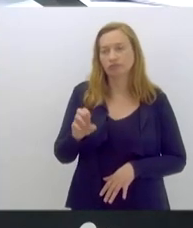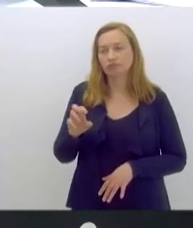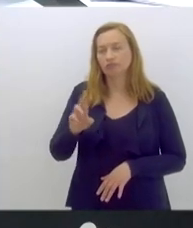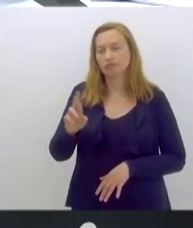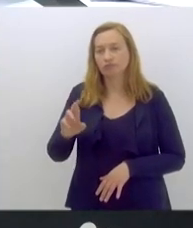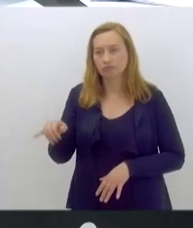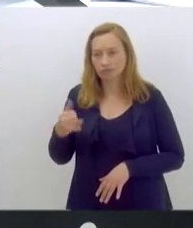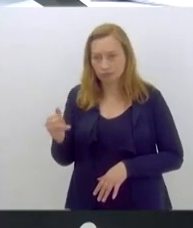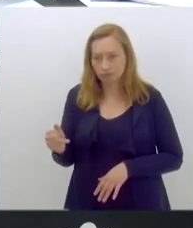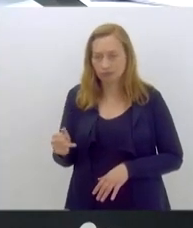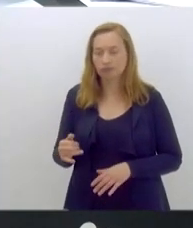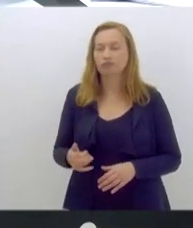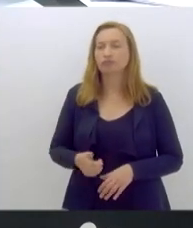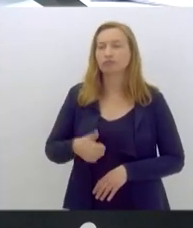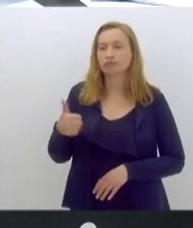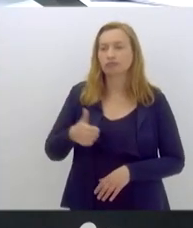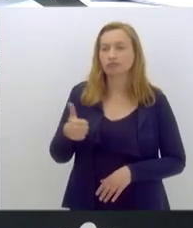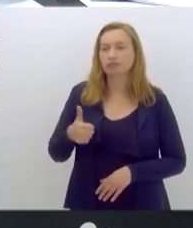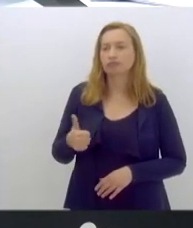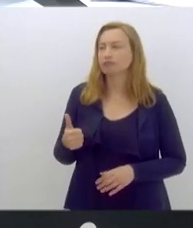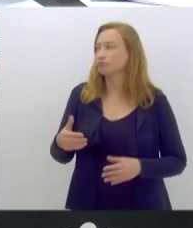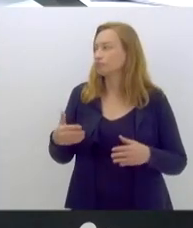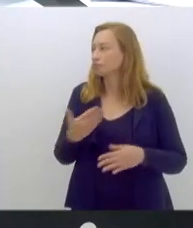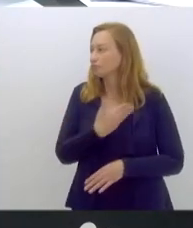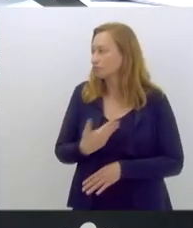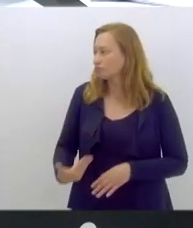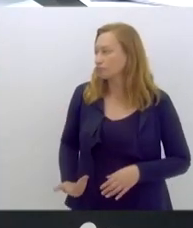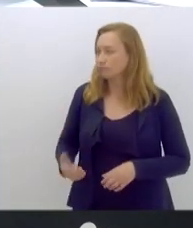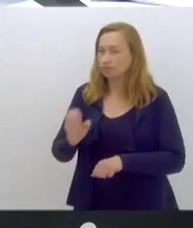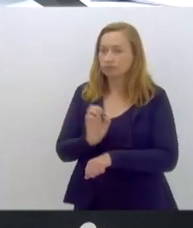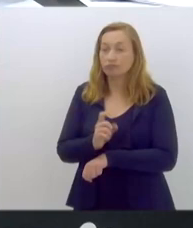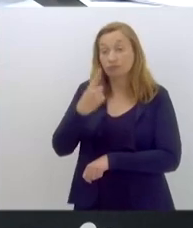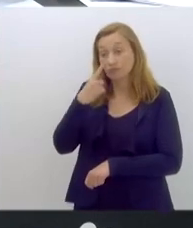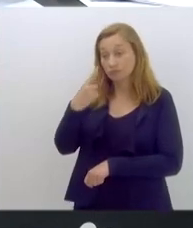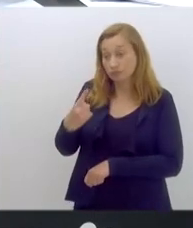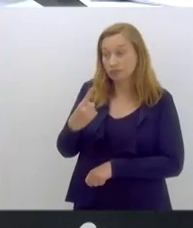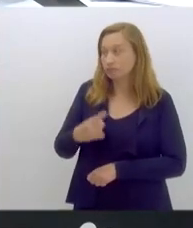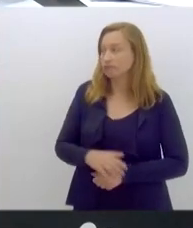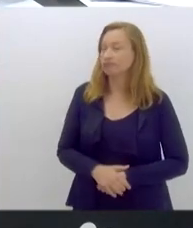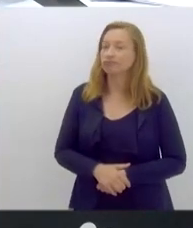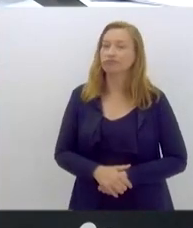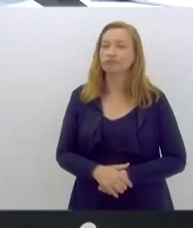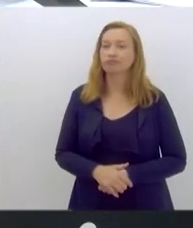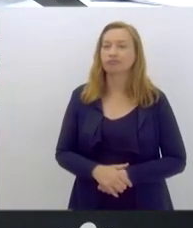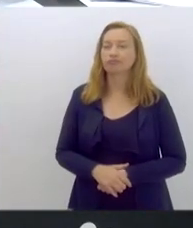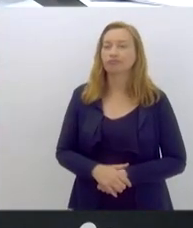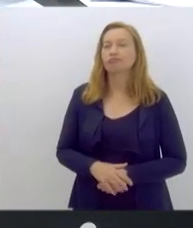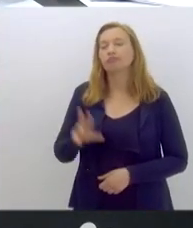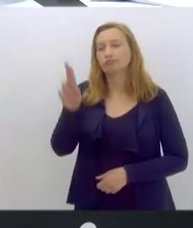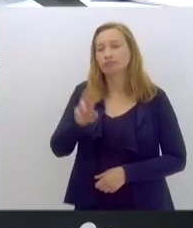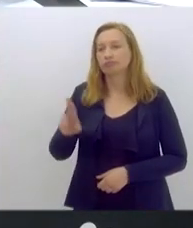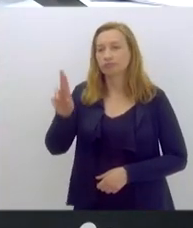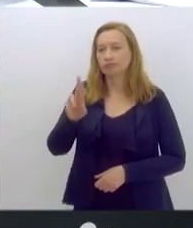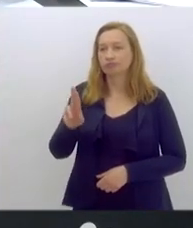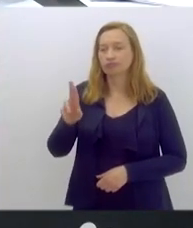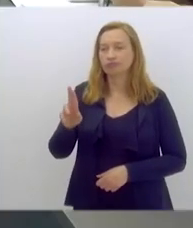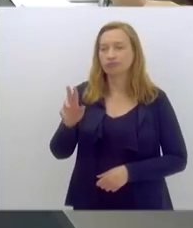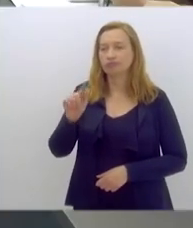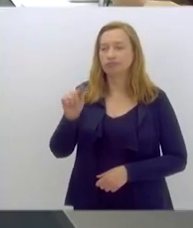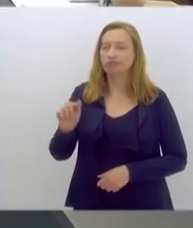primeiro primeiro governo de estado que eu vejo Deputado heliomar extinguir uma universidade na zona oeste